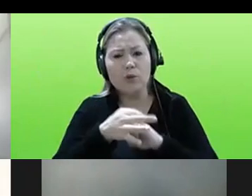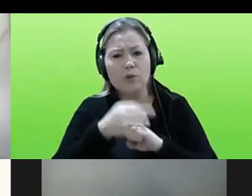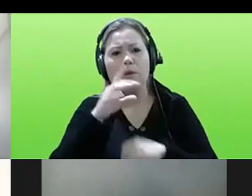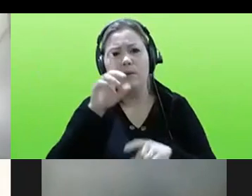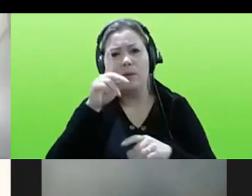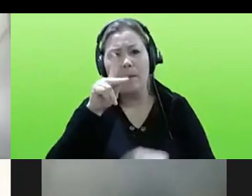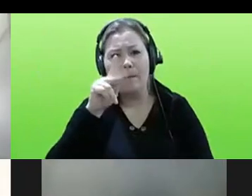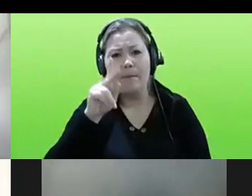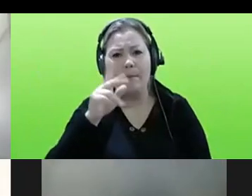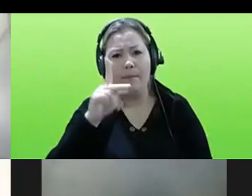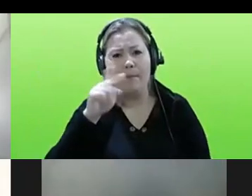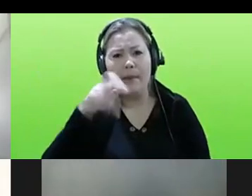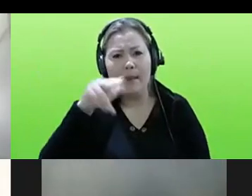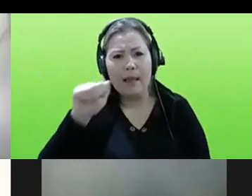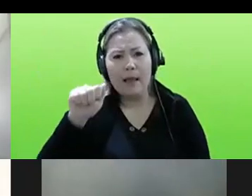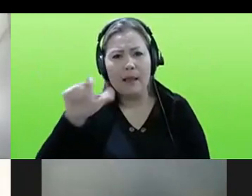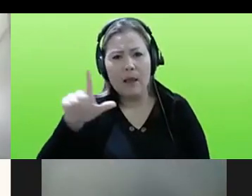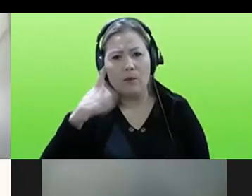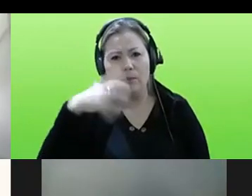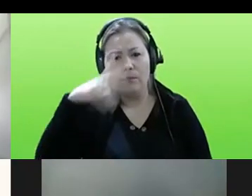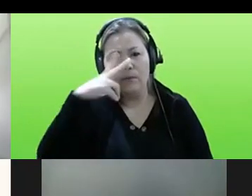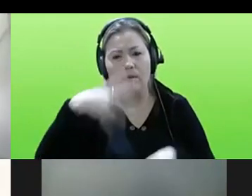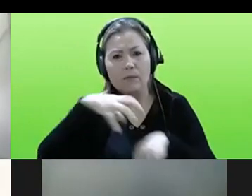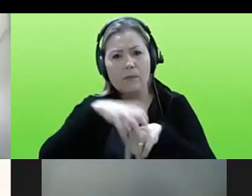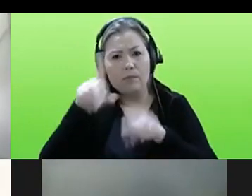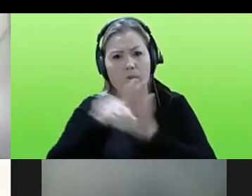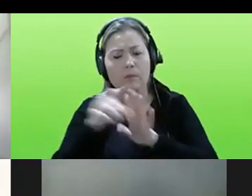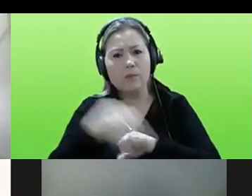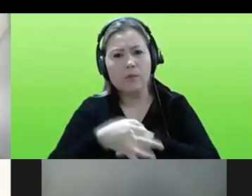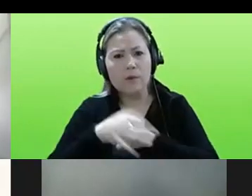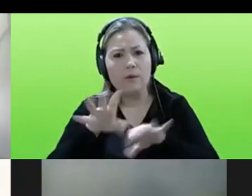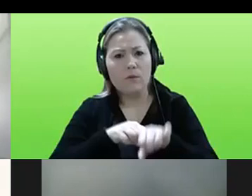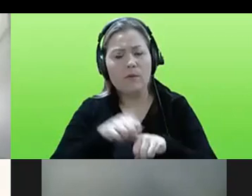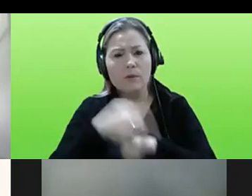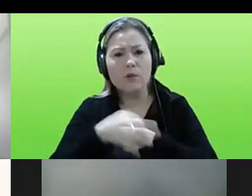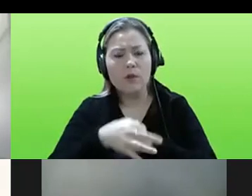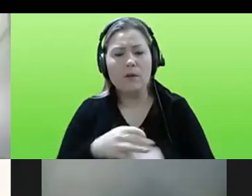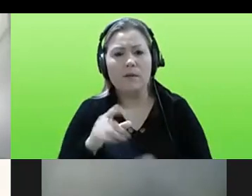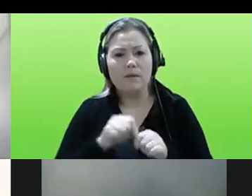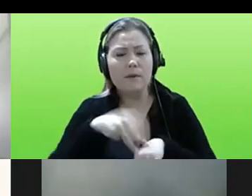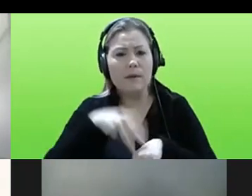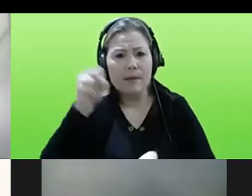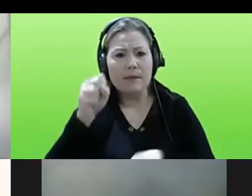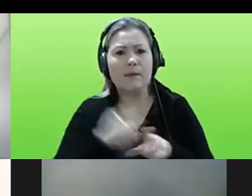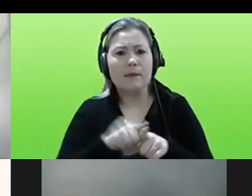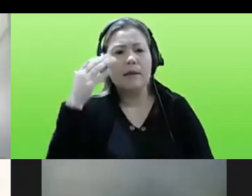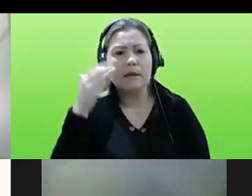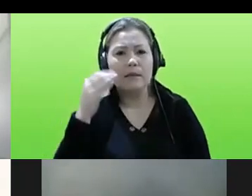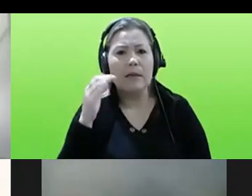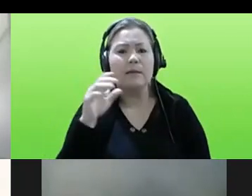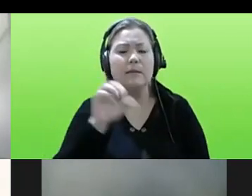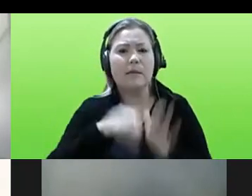para a magistratura. Eu venho do direito, formado em direito, fiz mestrado em Ciências